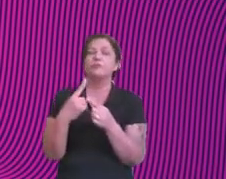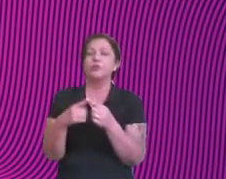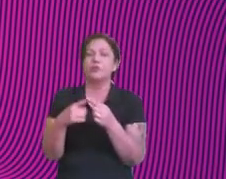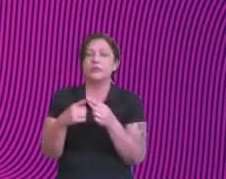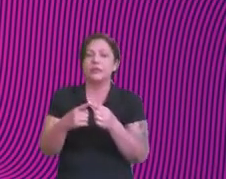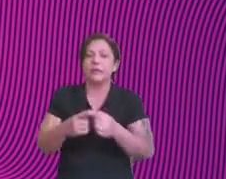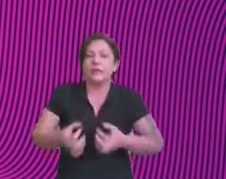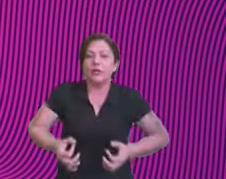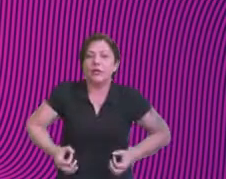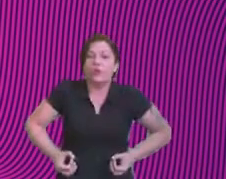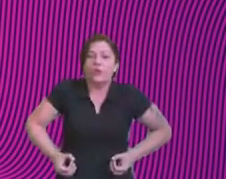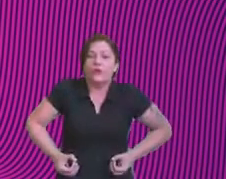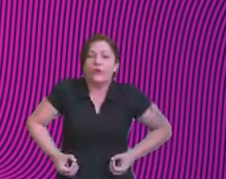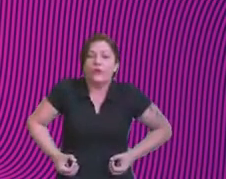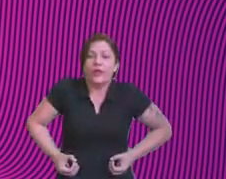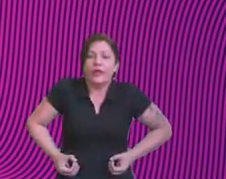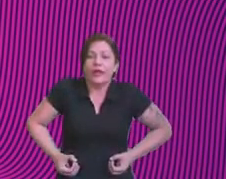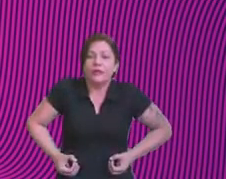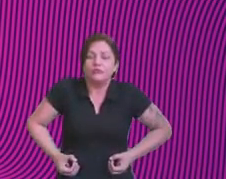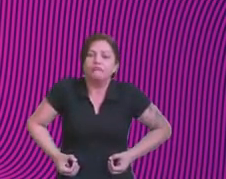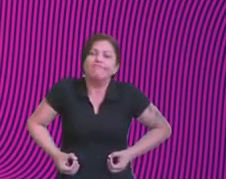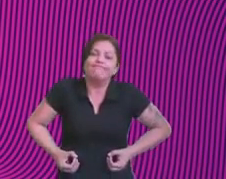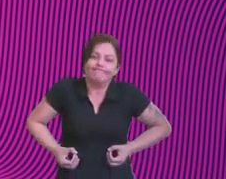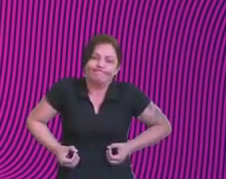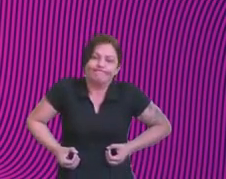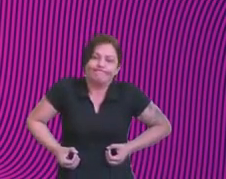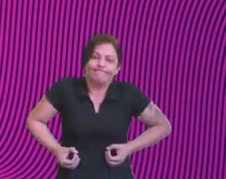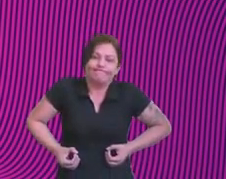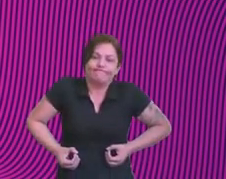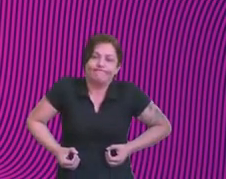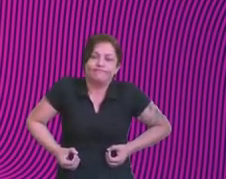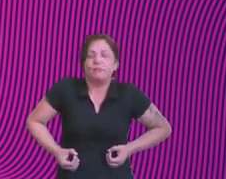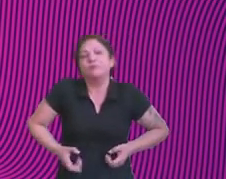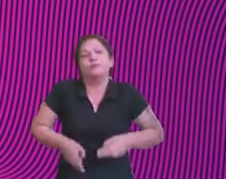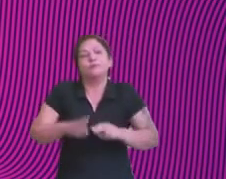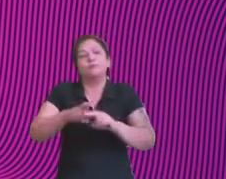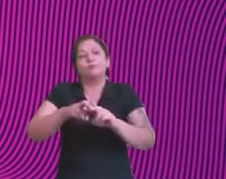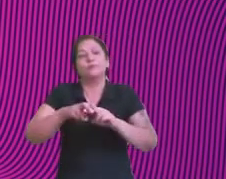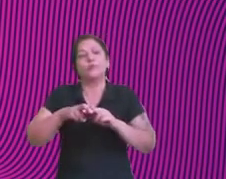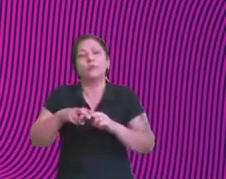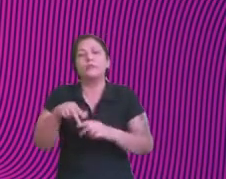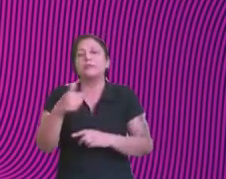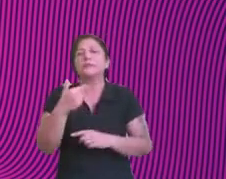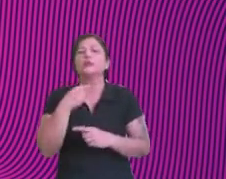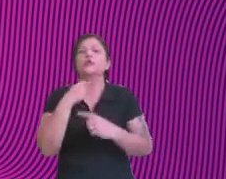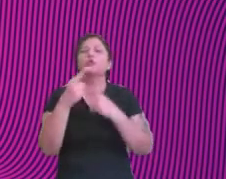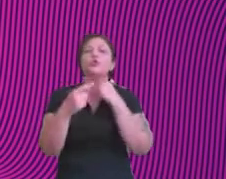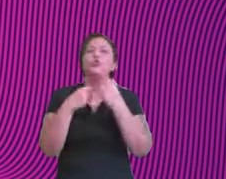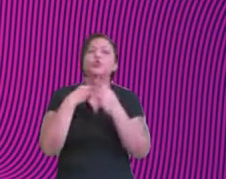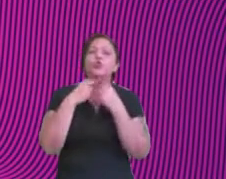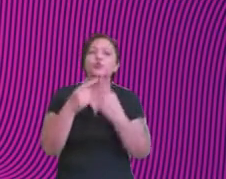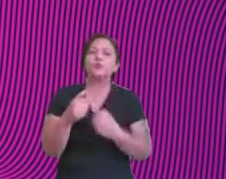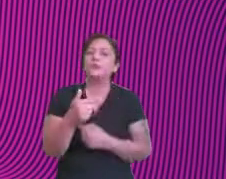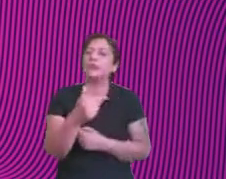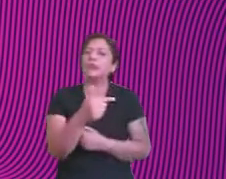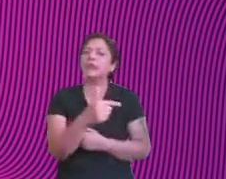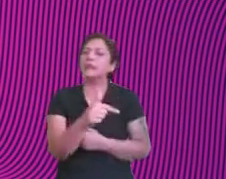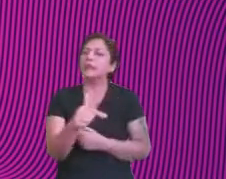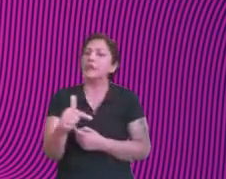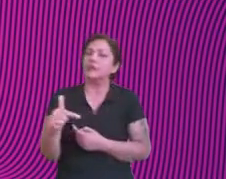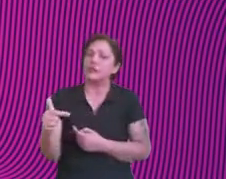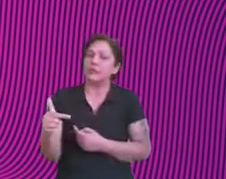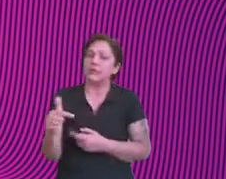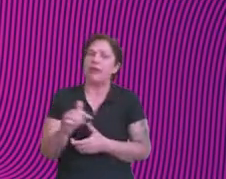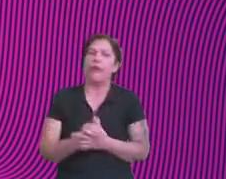características de sinal de mucina, com realce pelo contraste. Então, nesse caso, a gente não tem dúvida de sugerir, de estabelecer